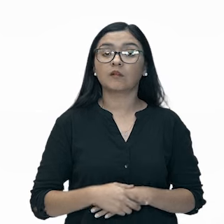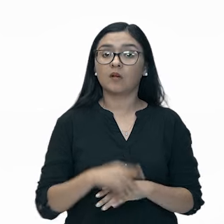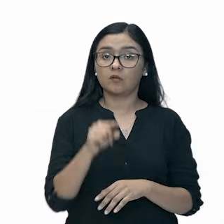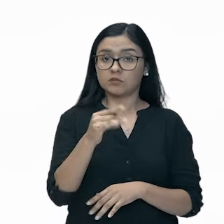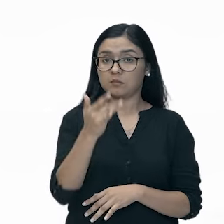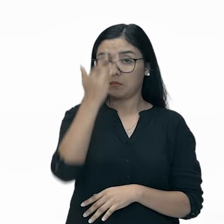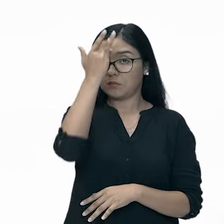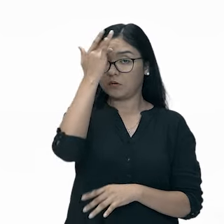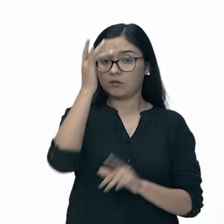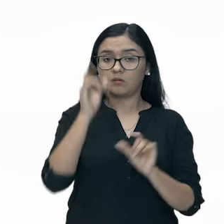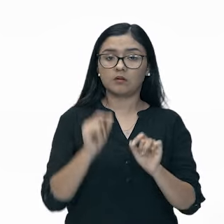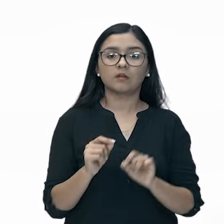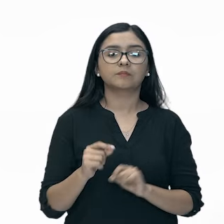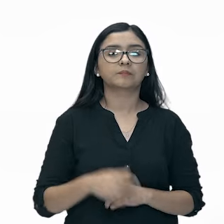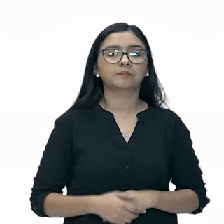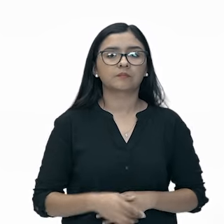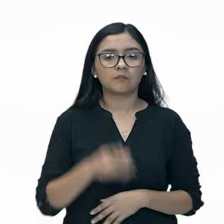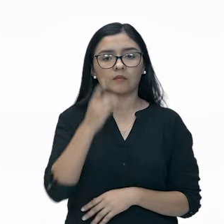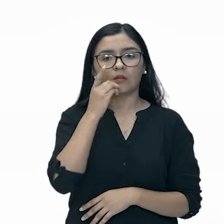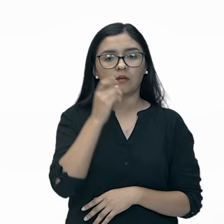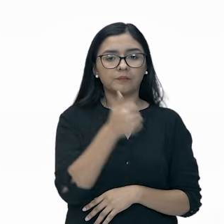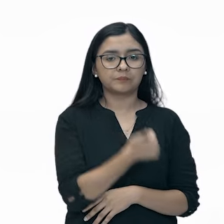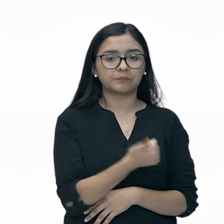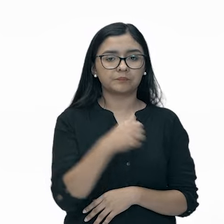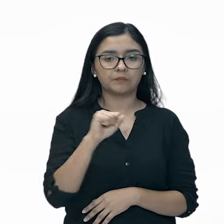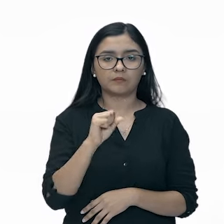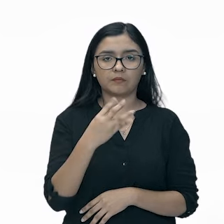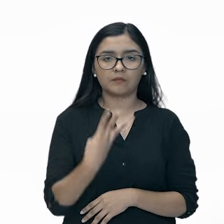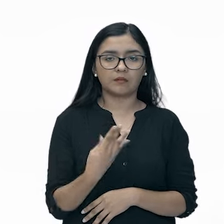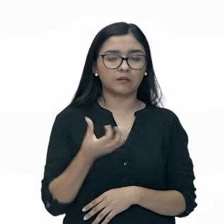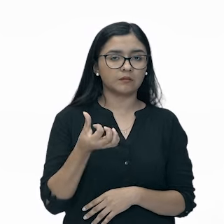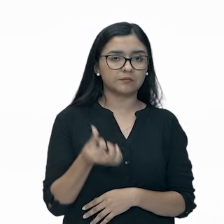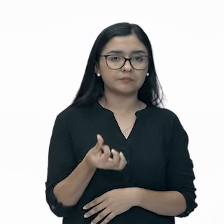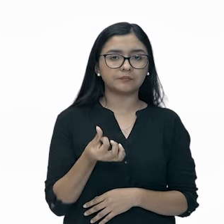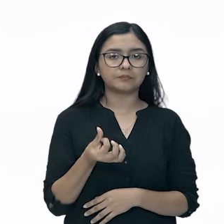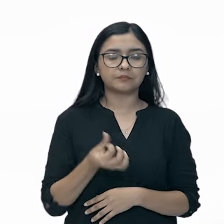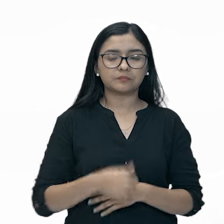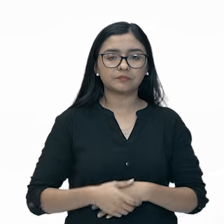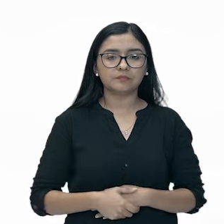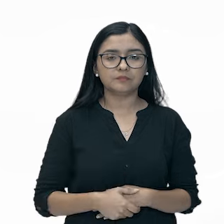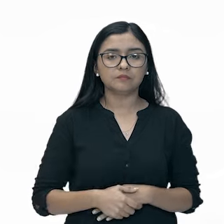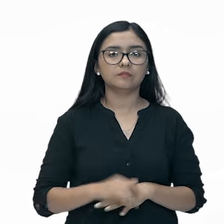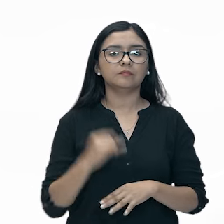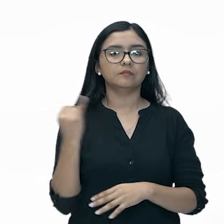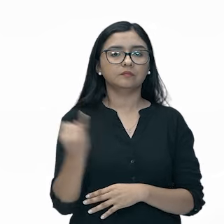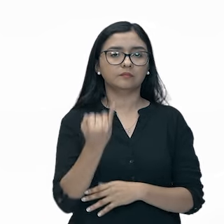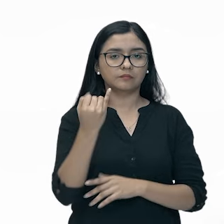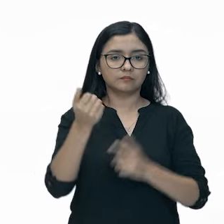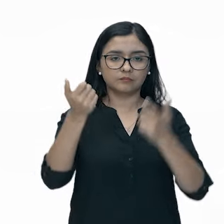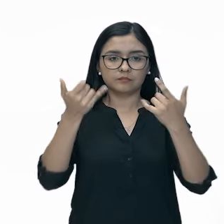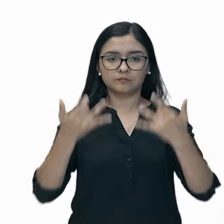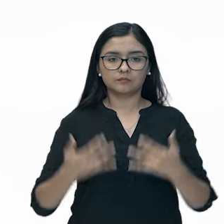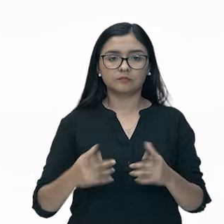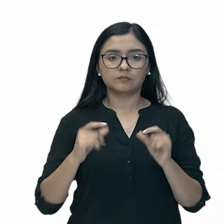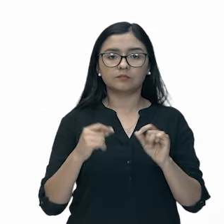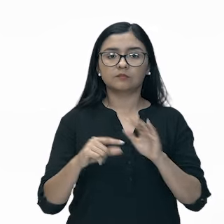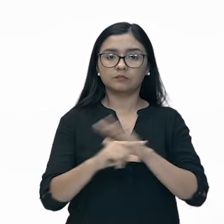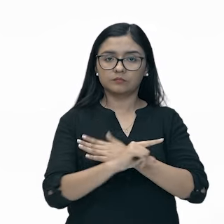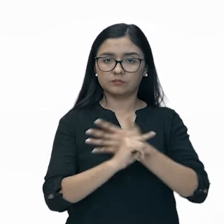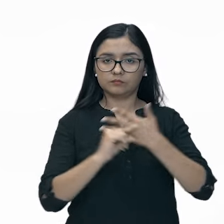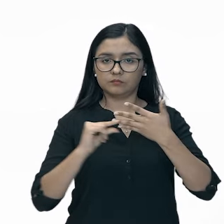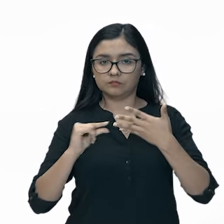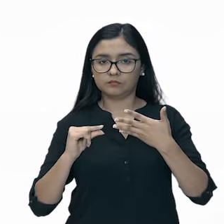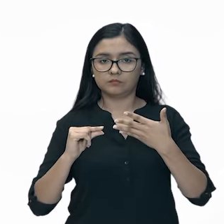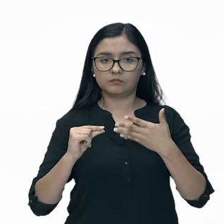data publicado em 1846 é importante dizer que o autor aí está